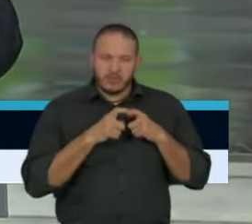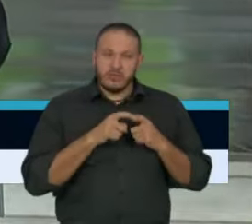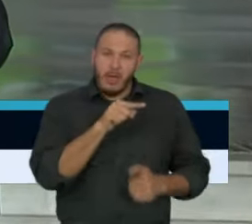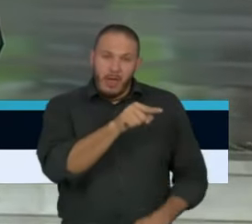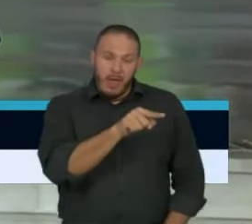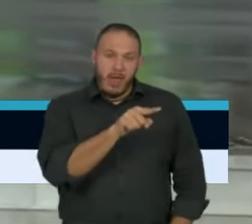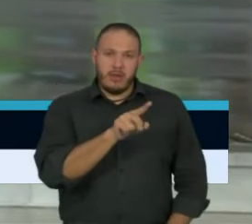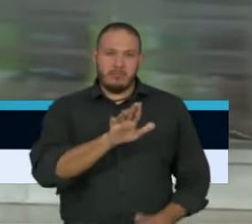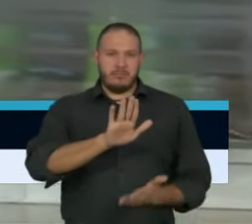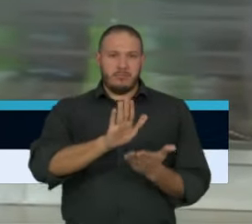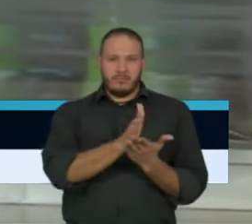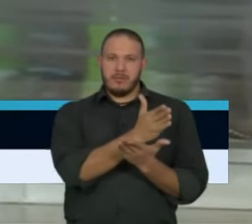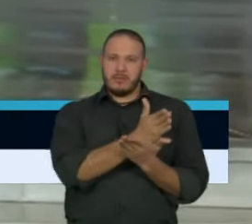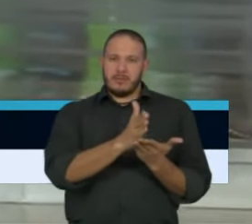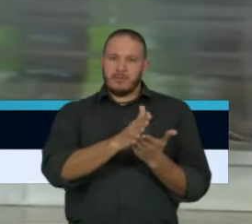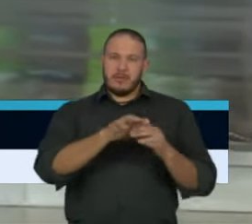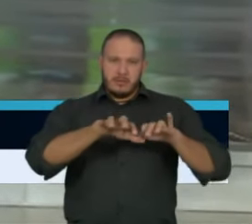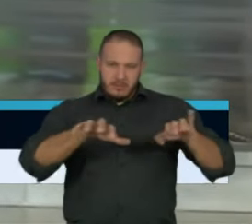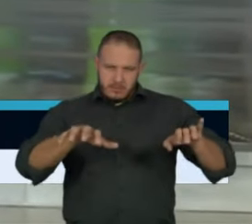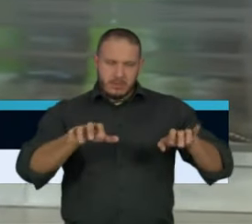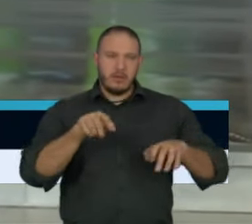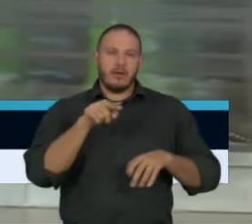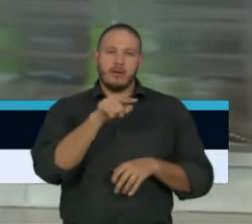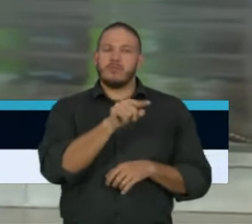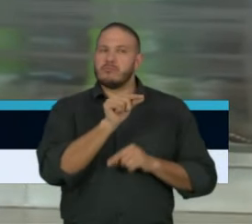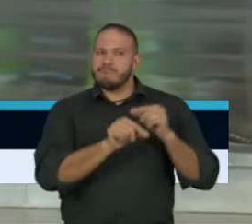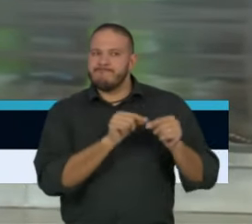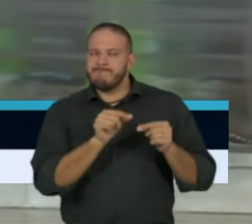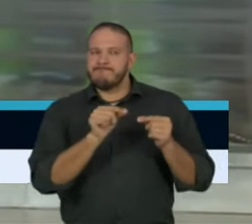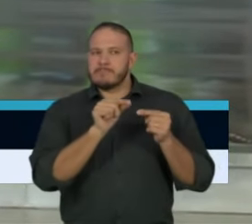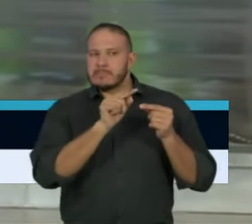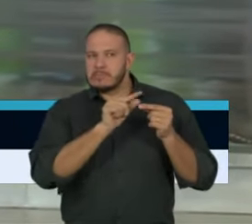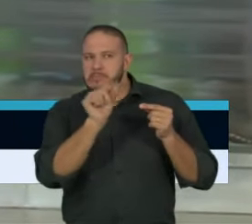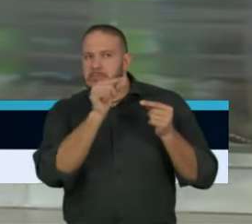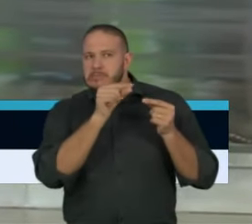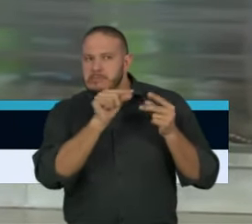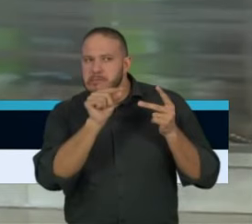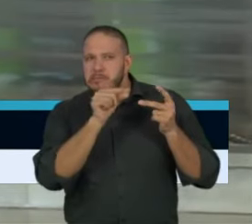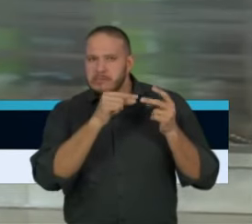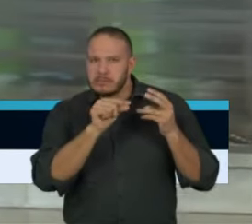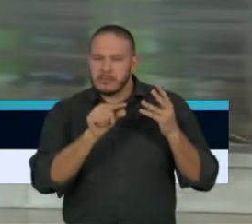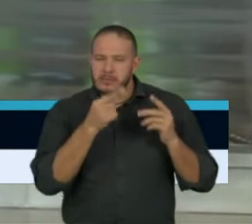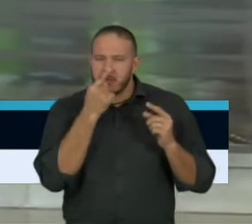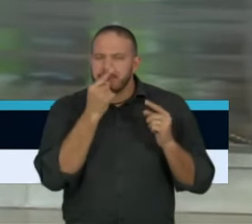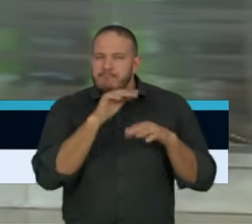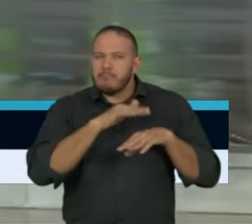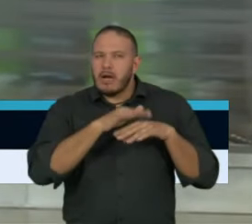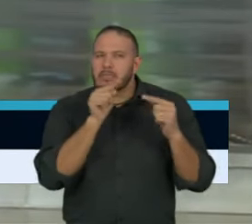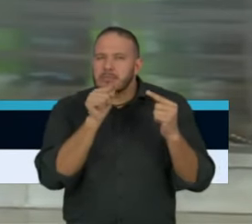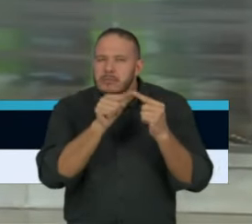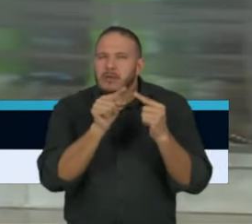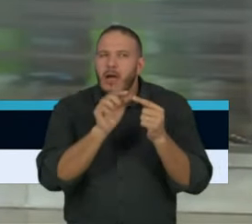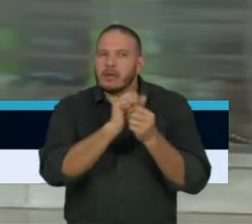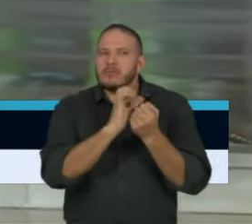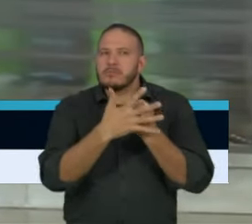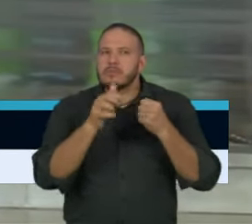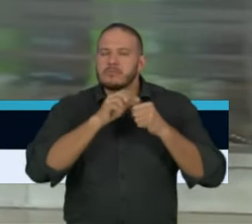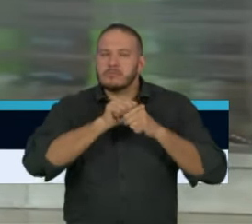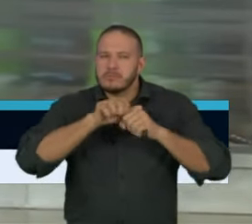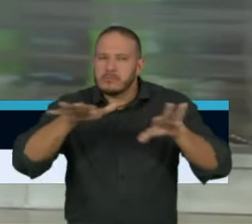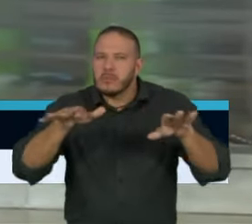uma separação entre o quadro que ele tem, se está mais relacionado ao Covid